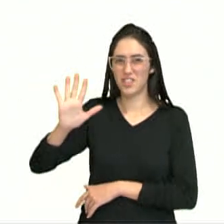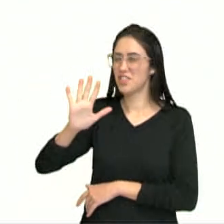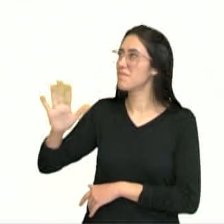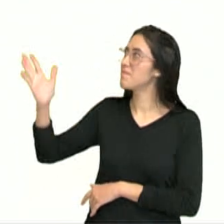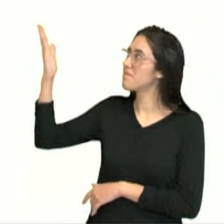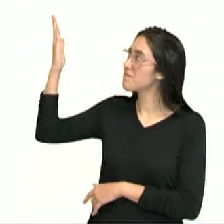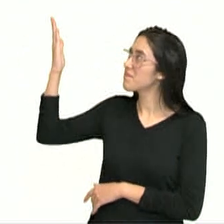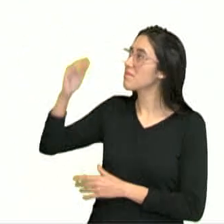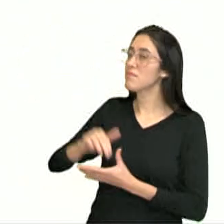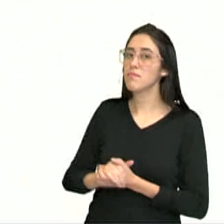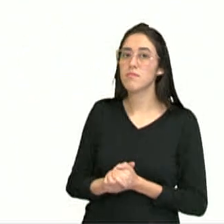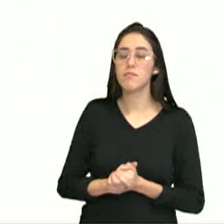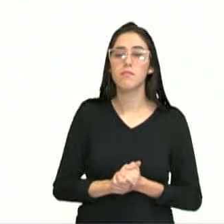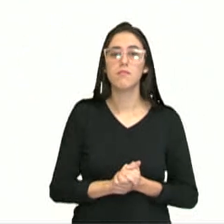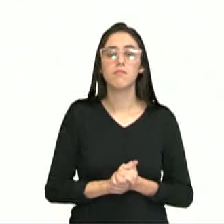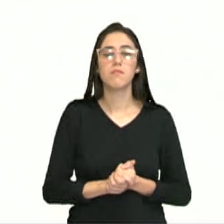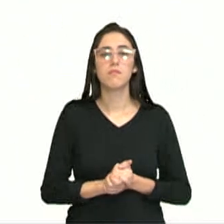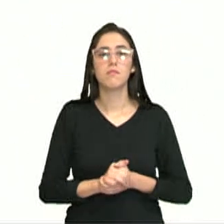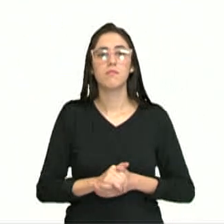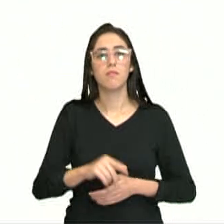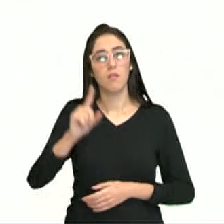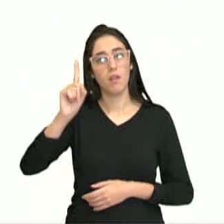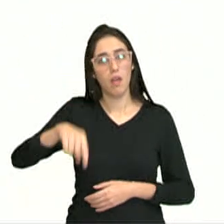Brasileiro, foi uma obra